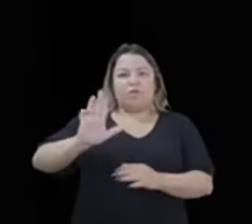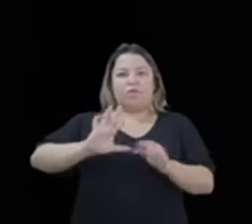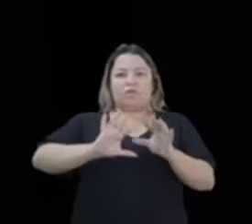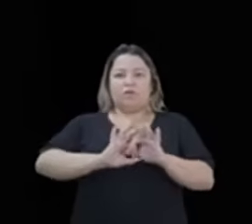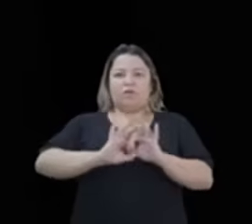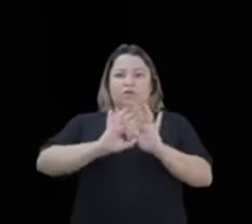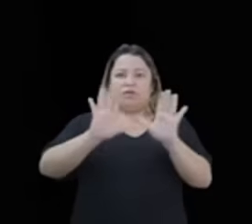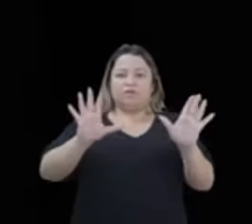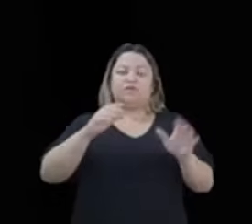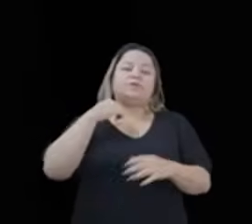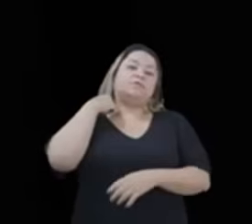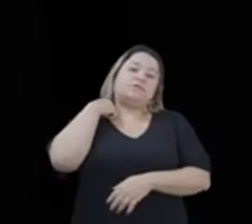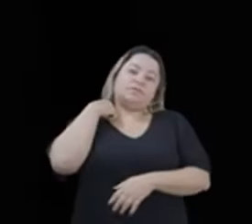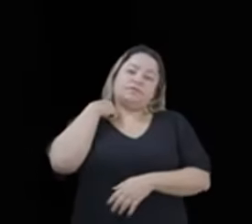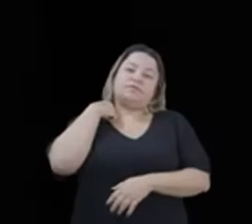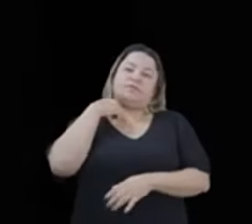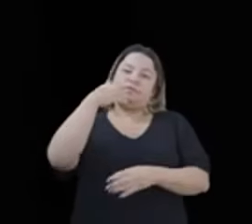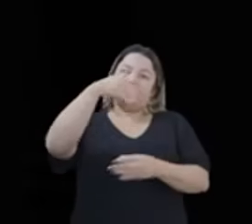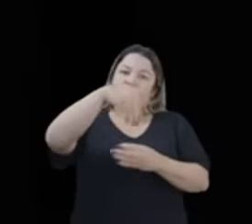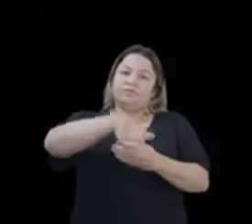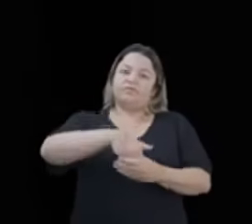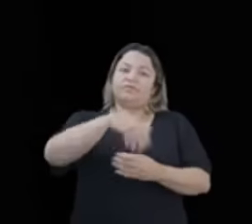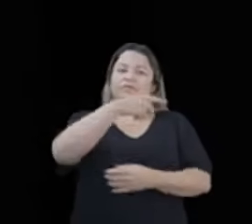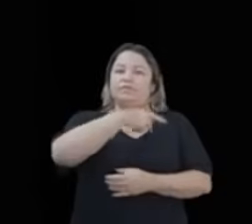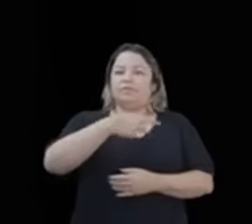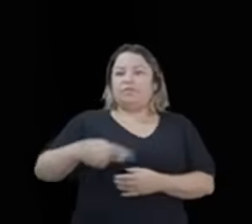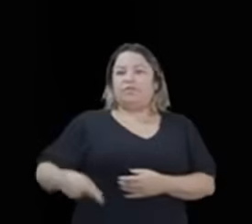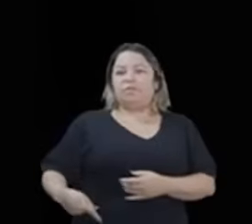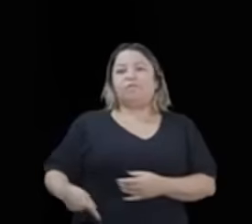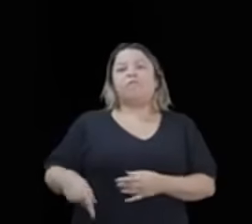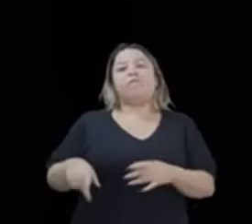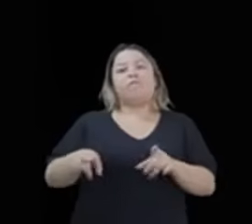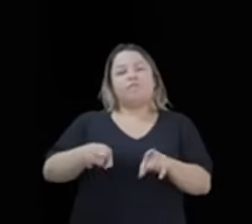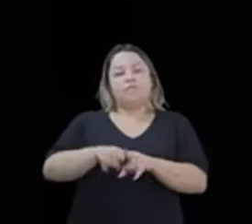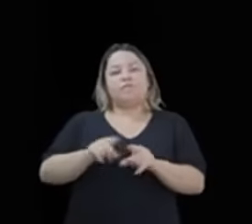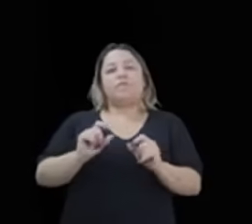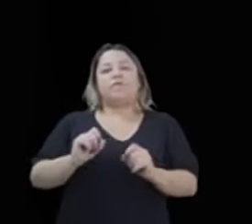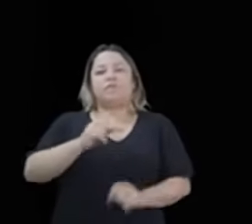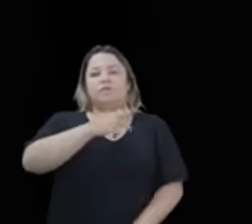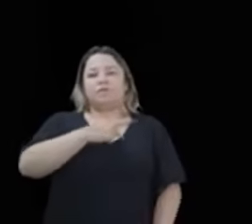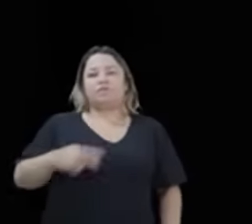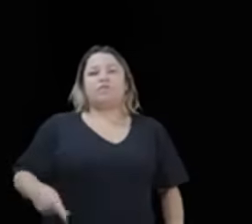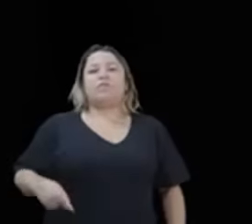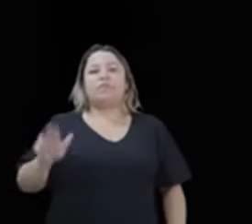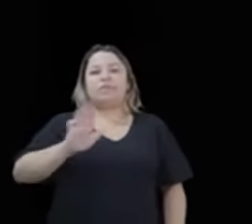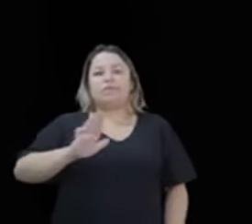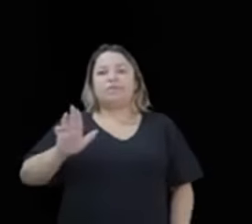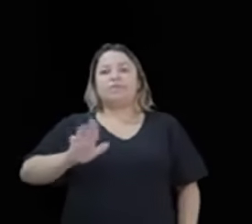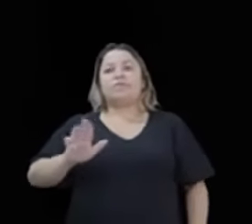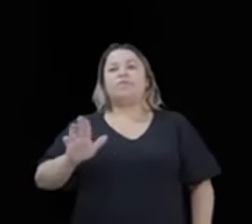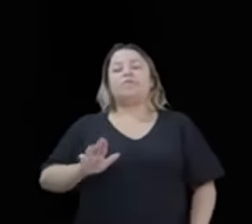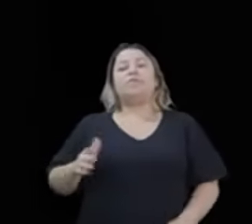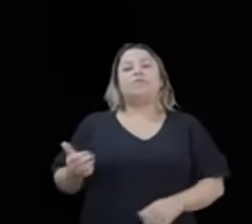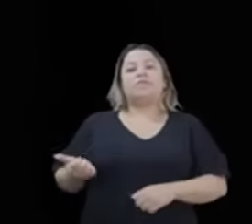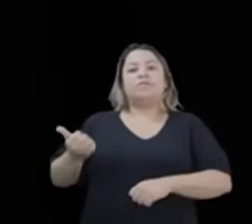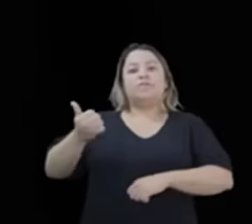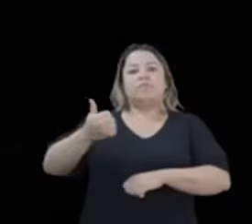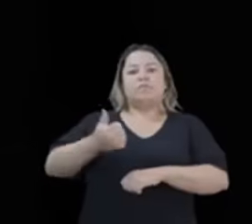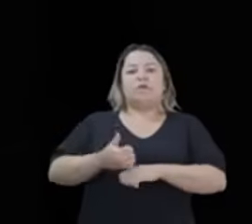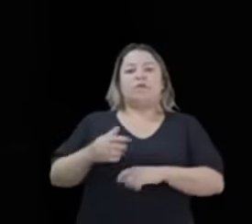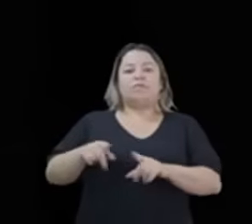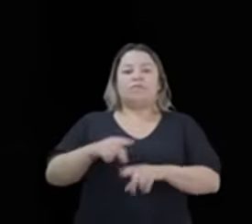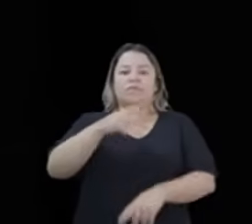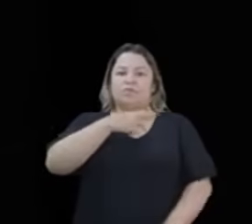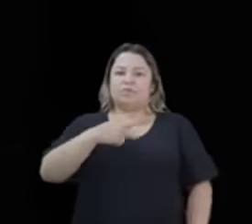livre e à eleição presidencial que propiciou que o presidente Lula assumisse a presidência do nosso país